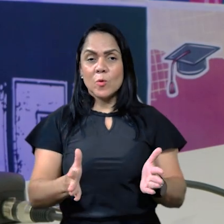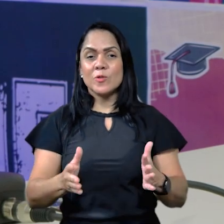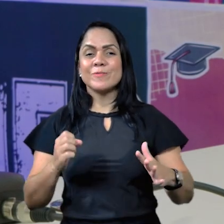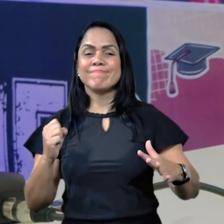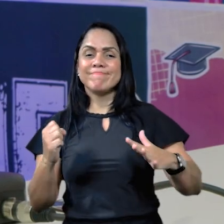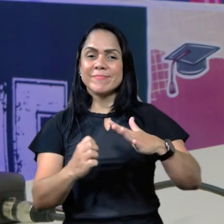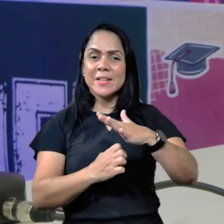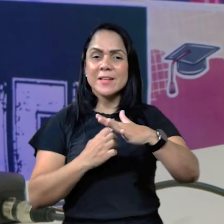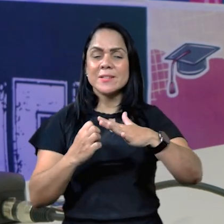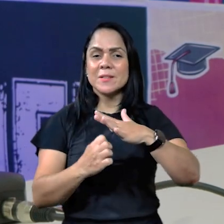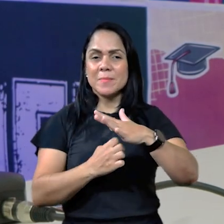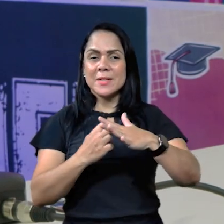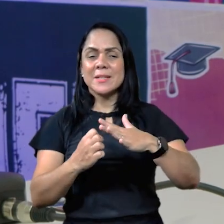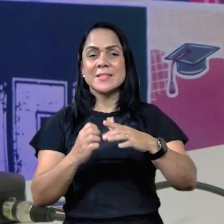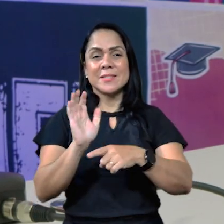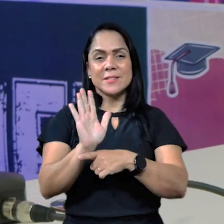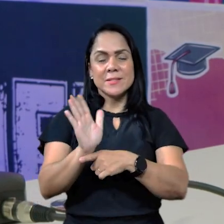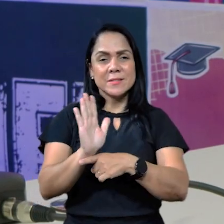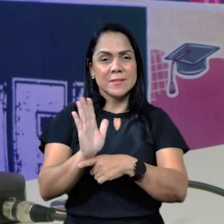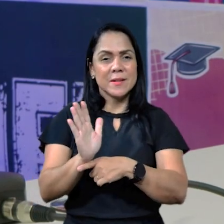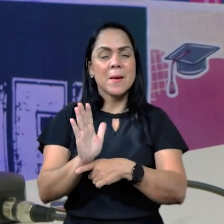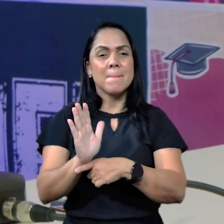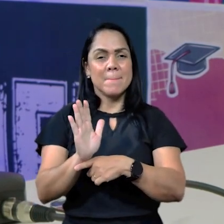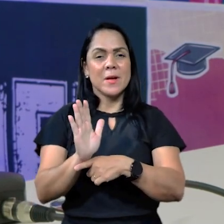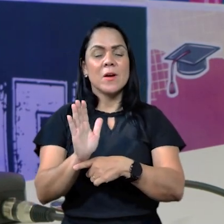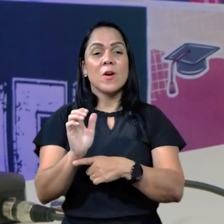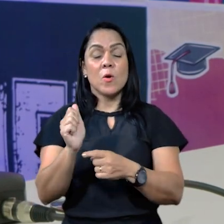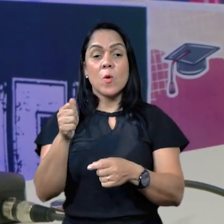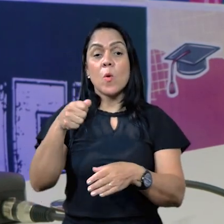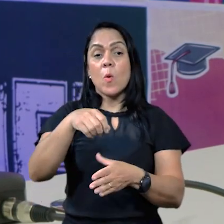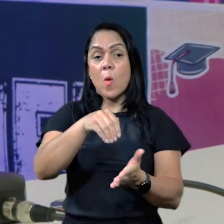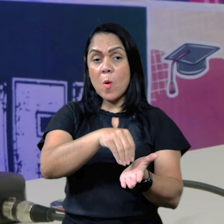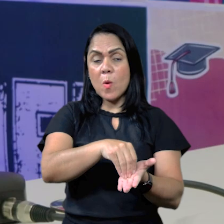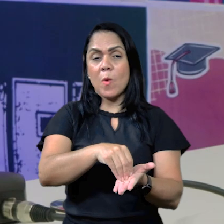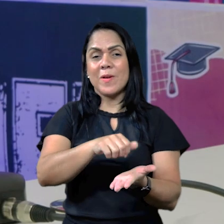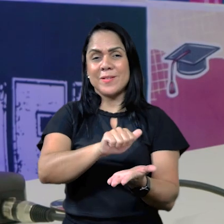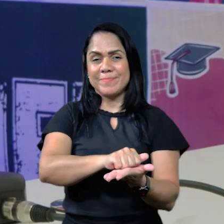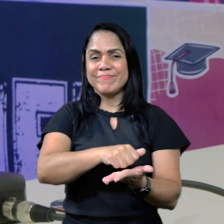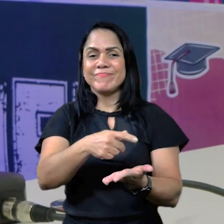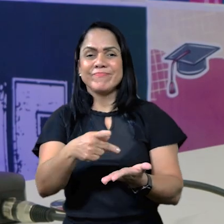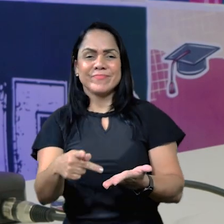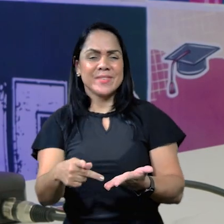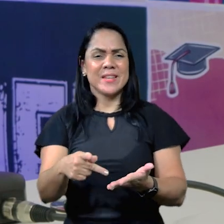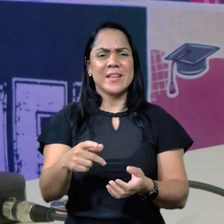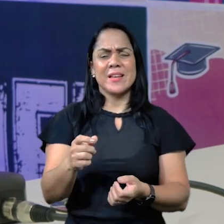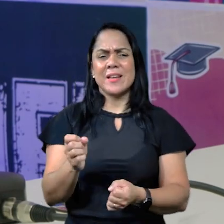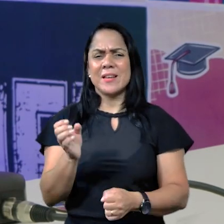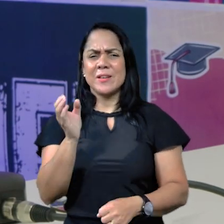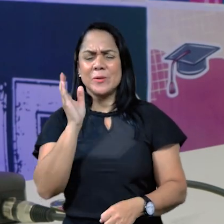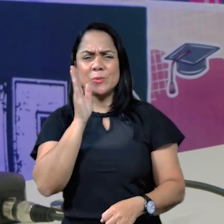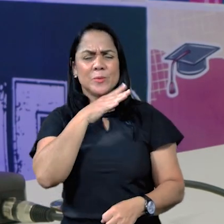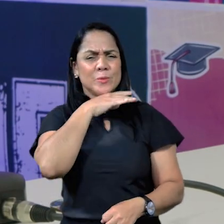empresas de cinema têm colocado um aplicativo. É muito ruim, É muito ruim o